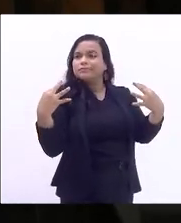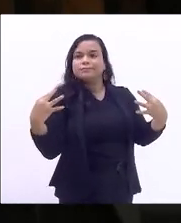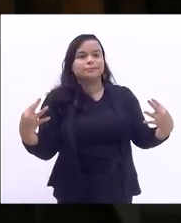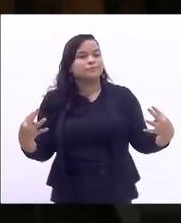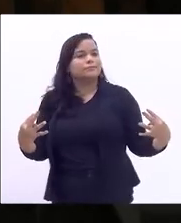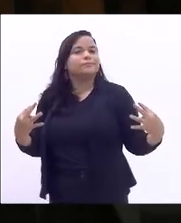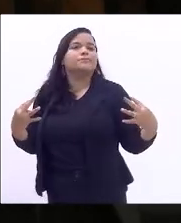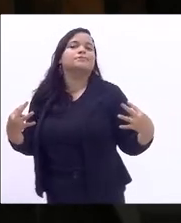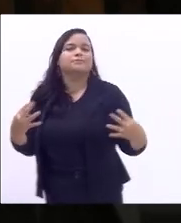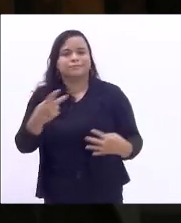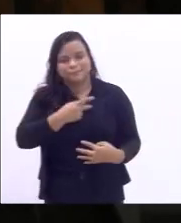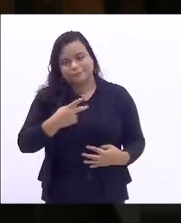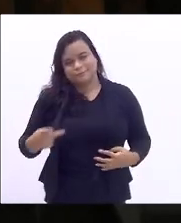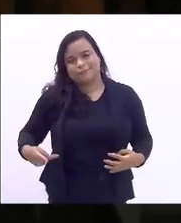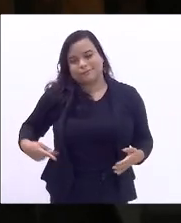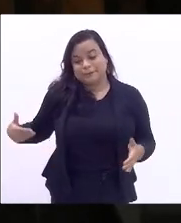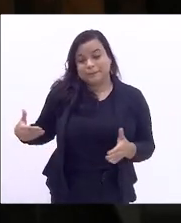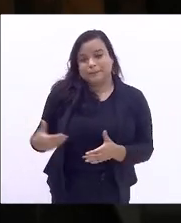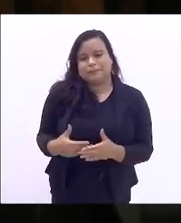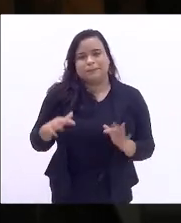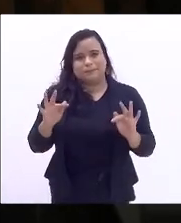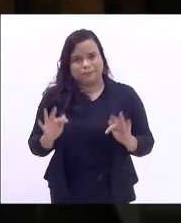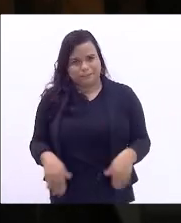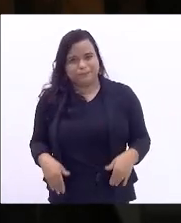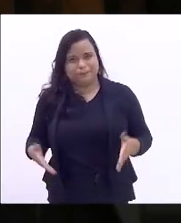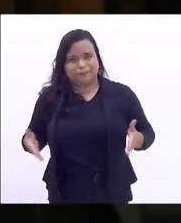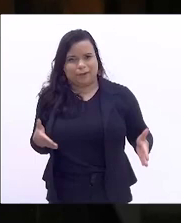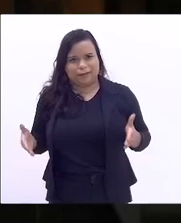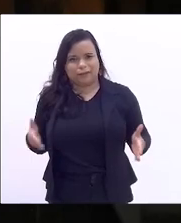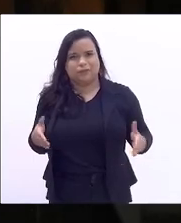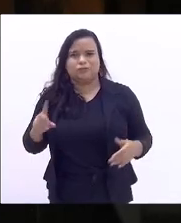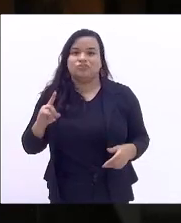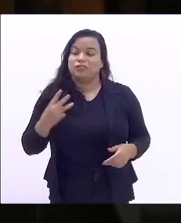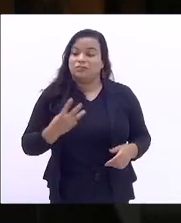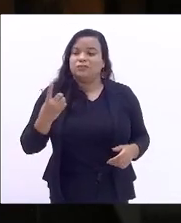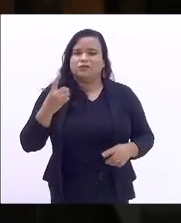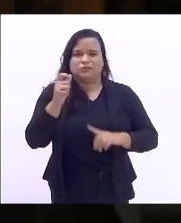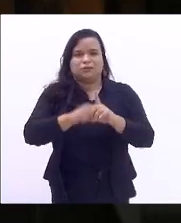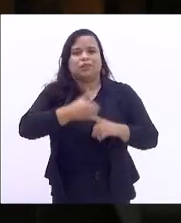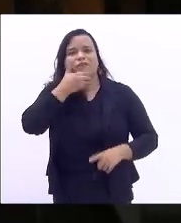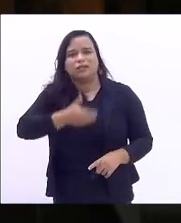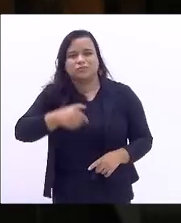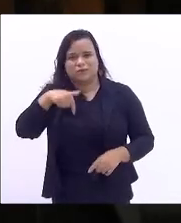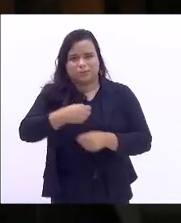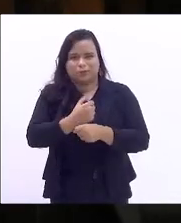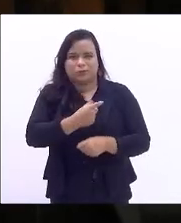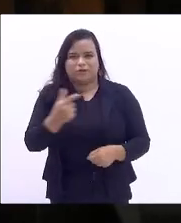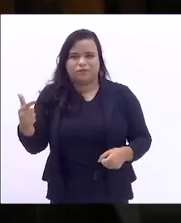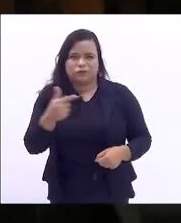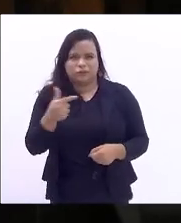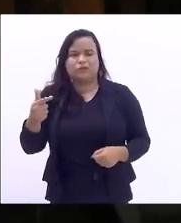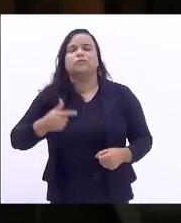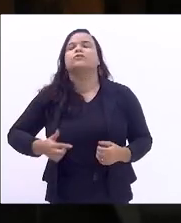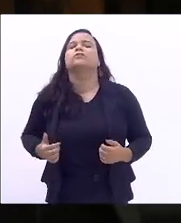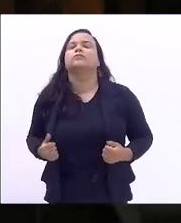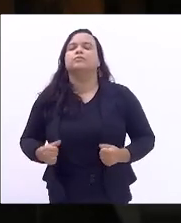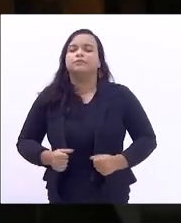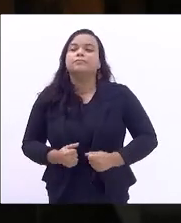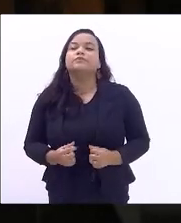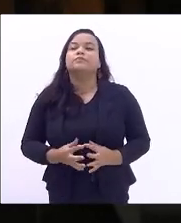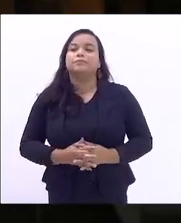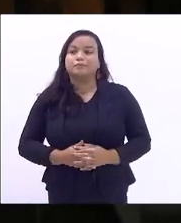presidencial que o Mandato termina em 31 dedezembro de 22 anos